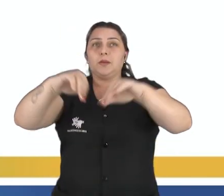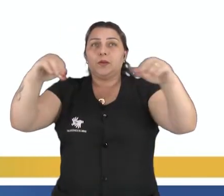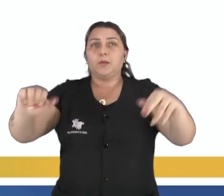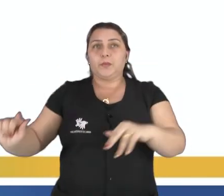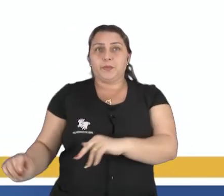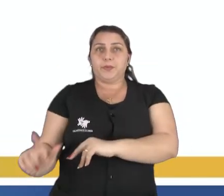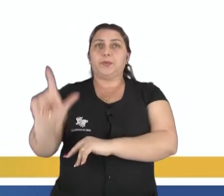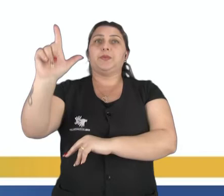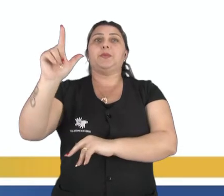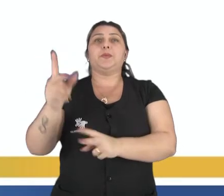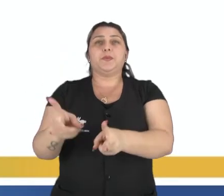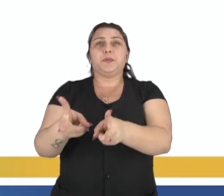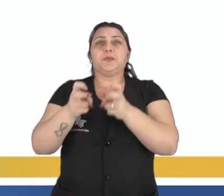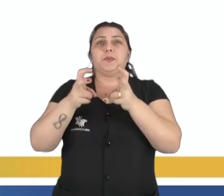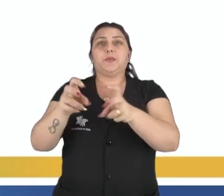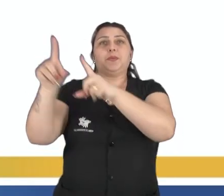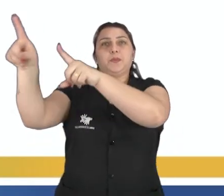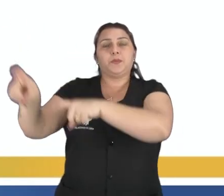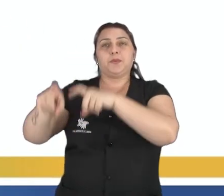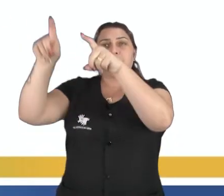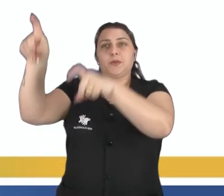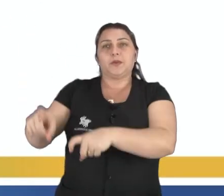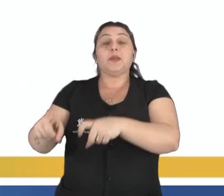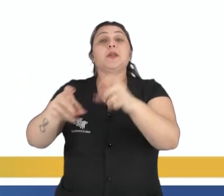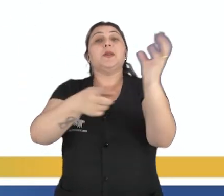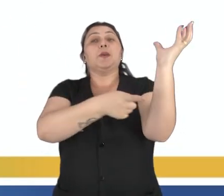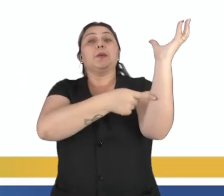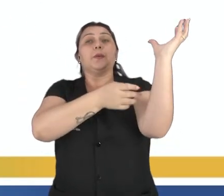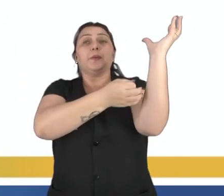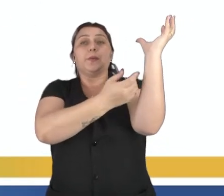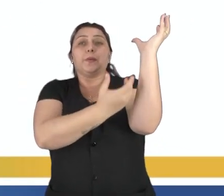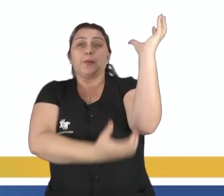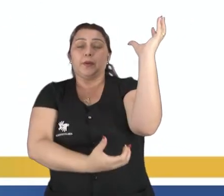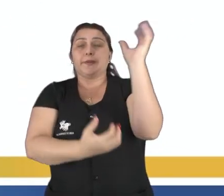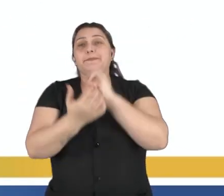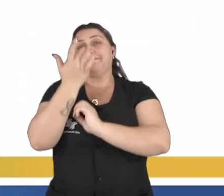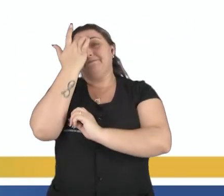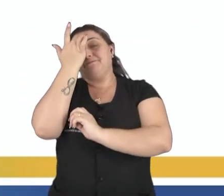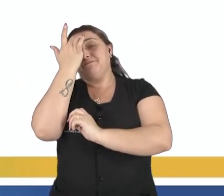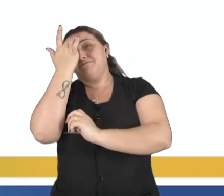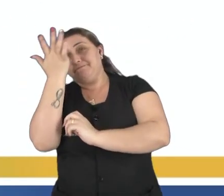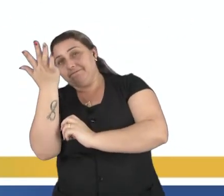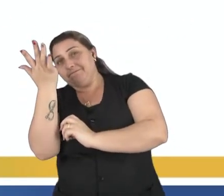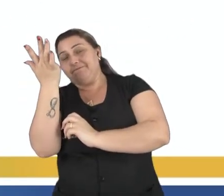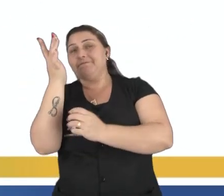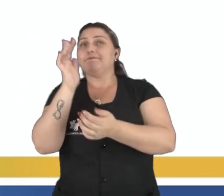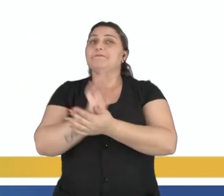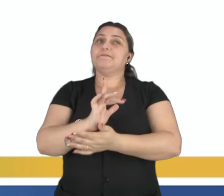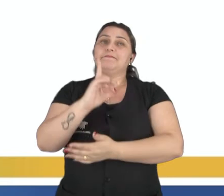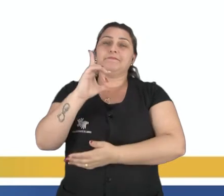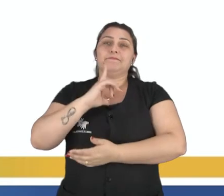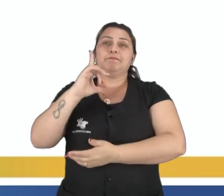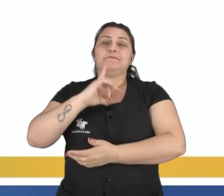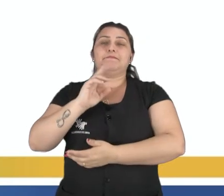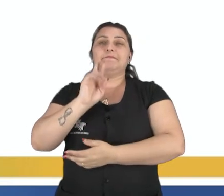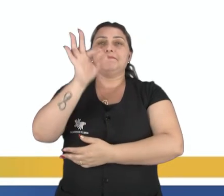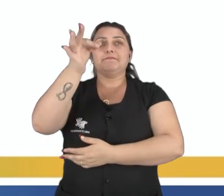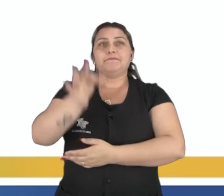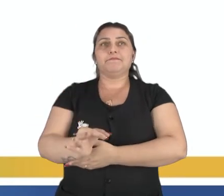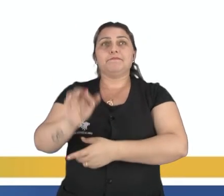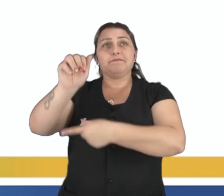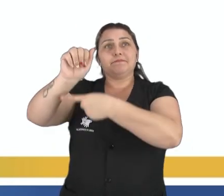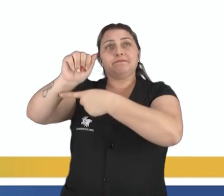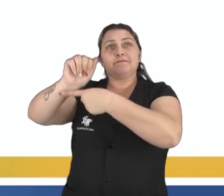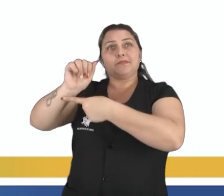lucros obtidos na exploração agrícola e extrativista. Então, pessoal, bem simples, né? Bem fácil. Temos como alternativa